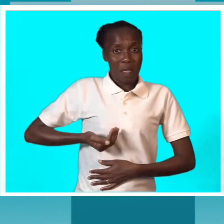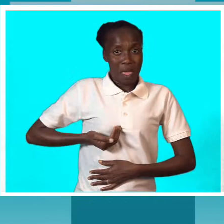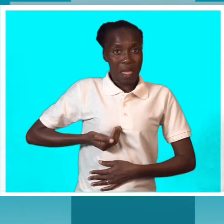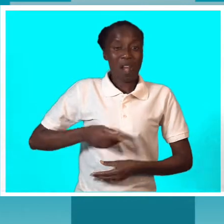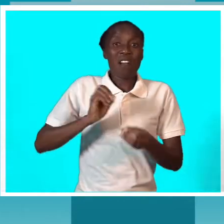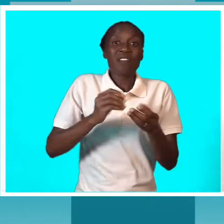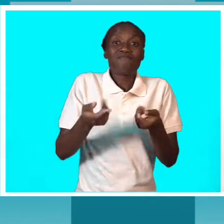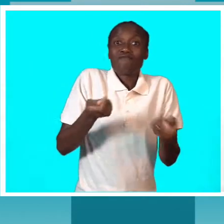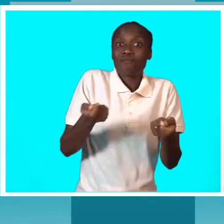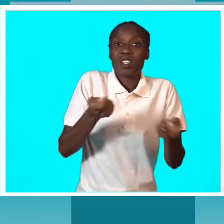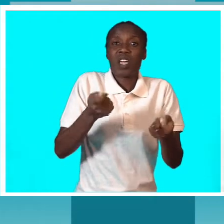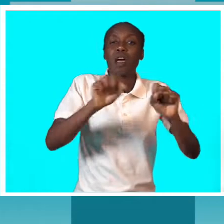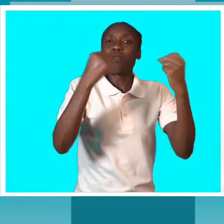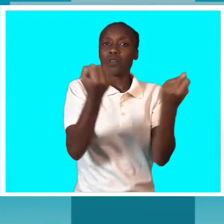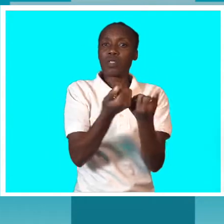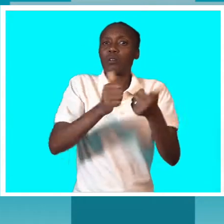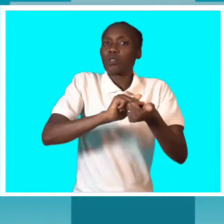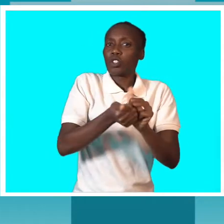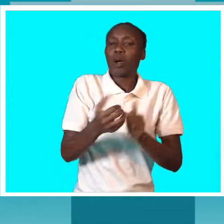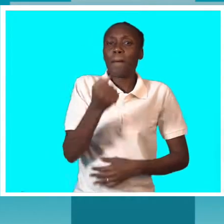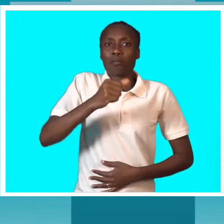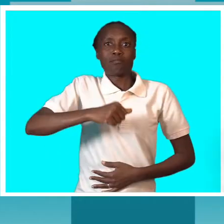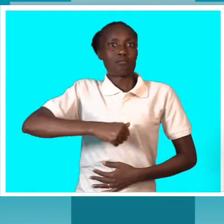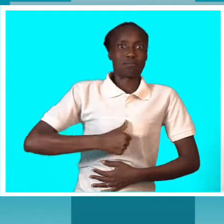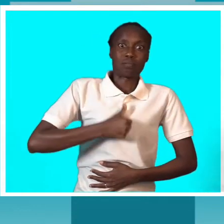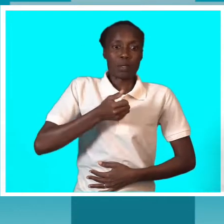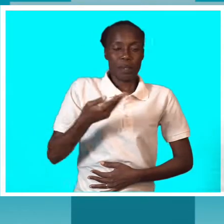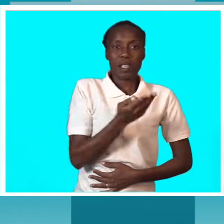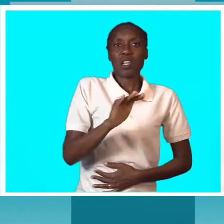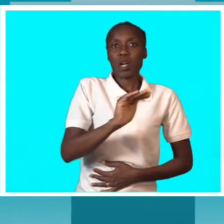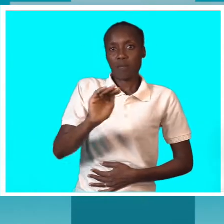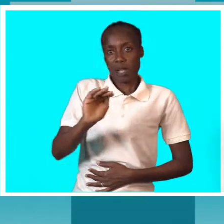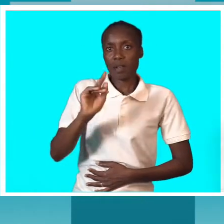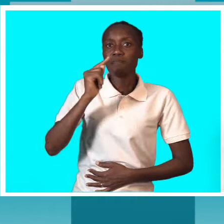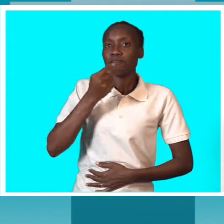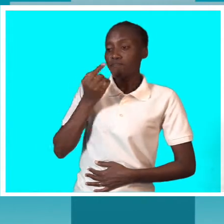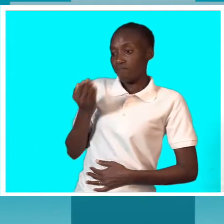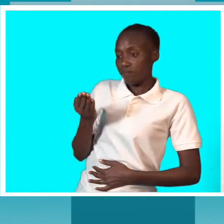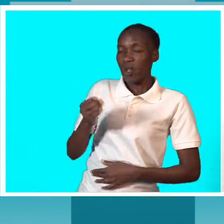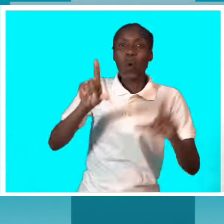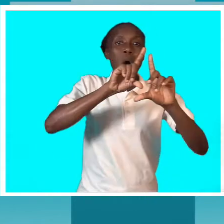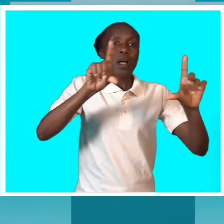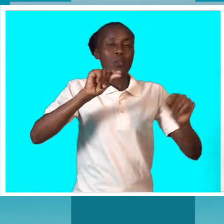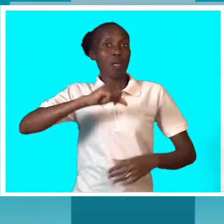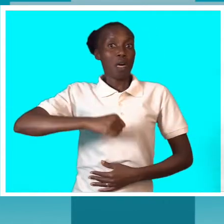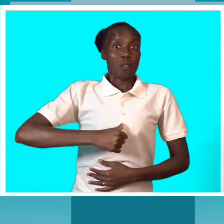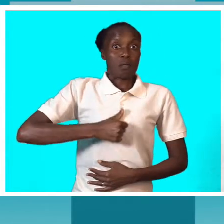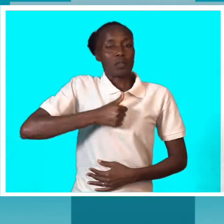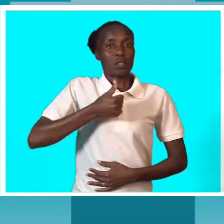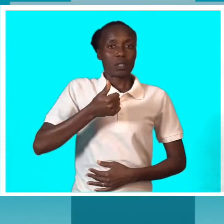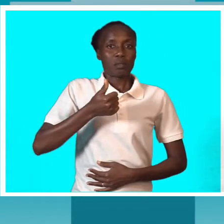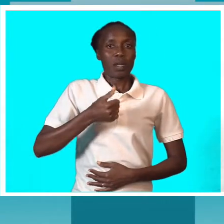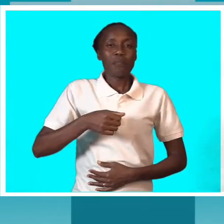pode elevar a autoestima desta camada social? A questão da autoestima é uma qualidade do